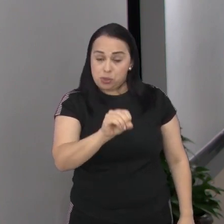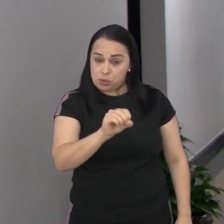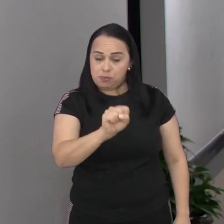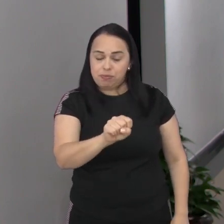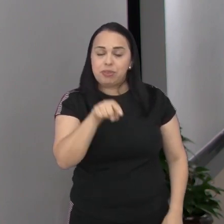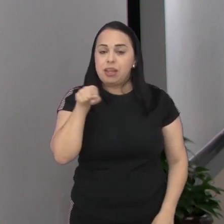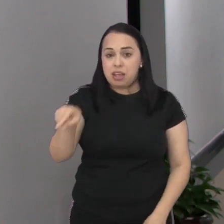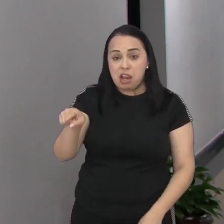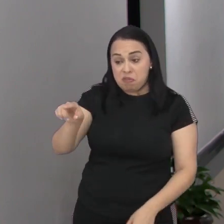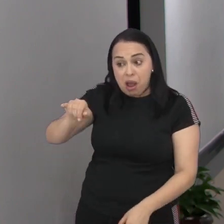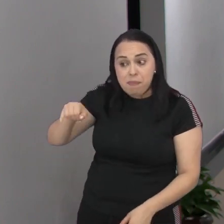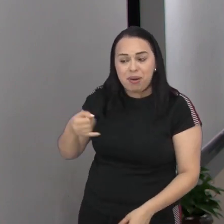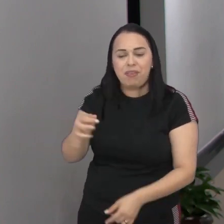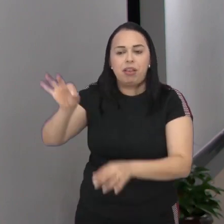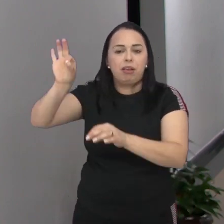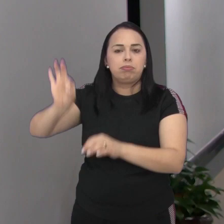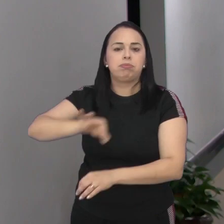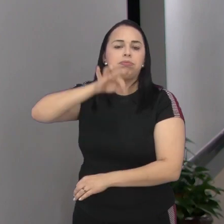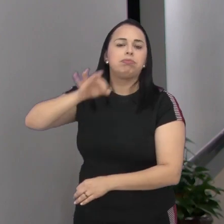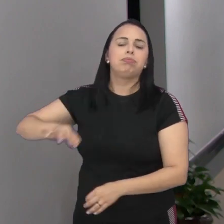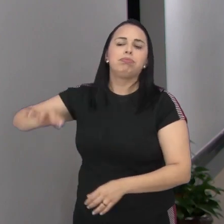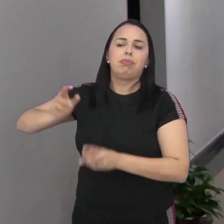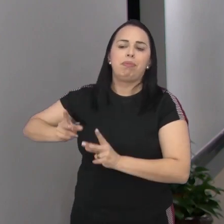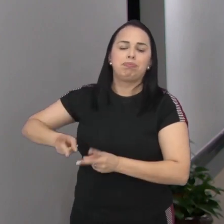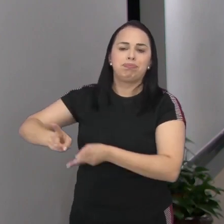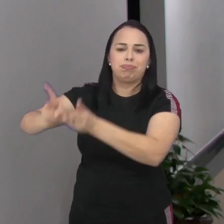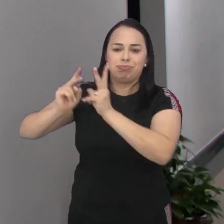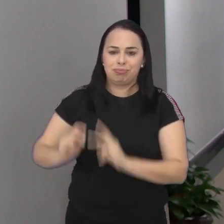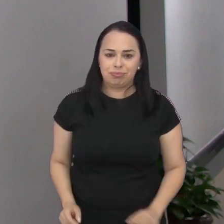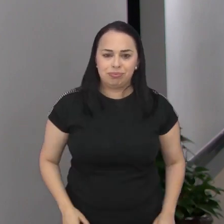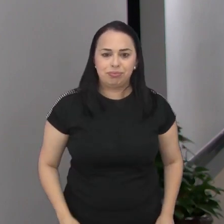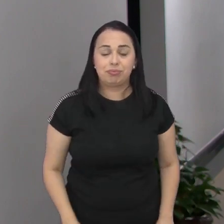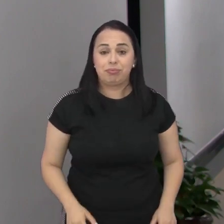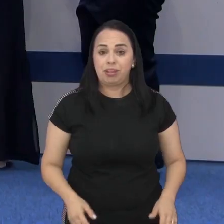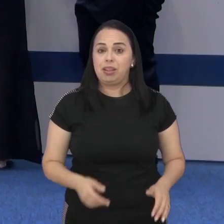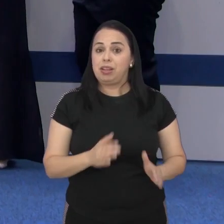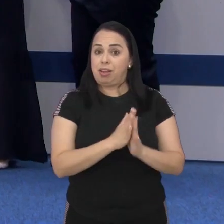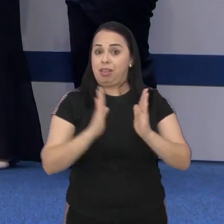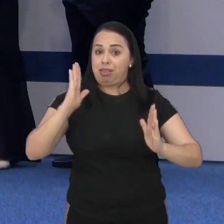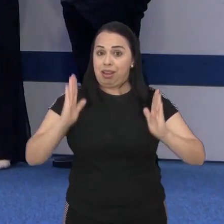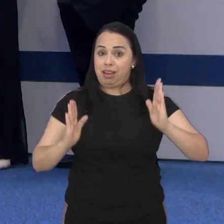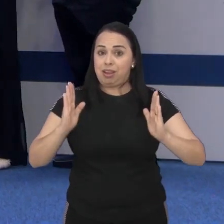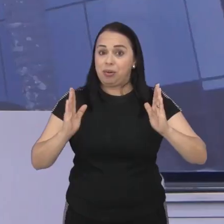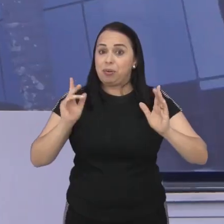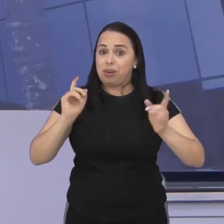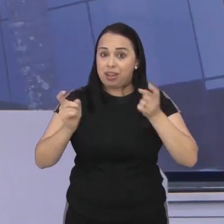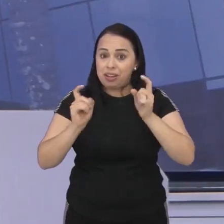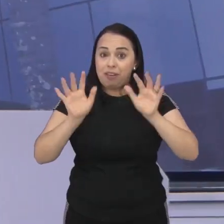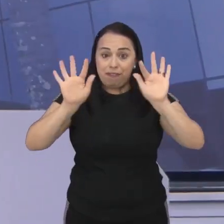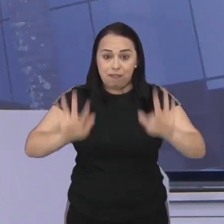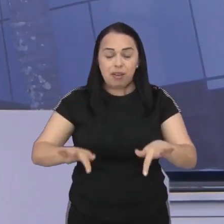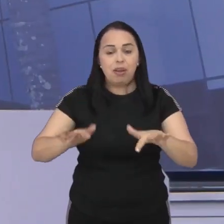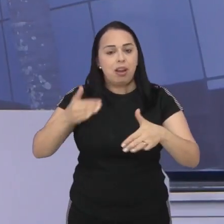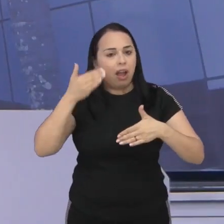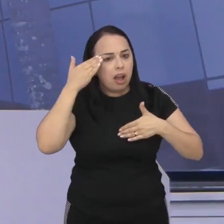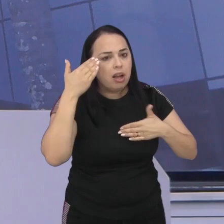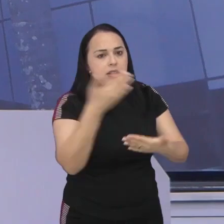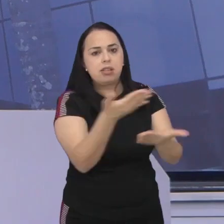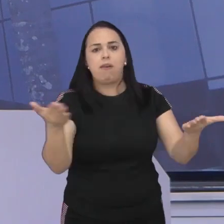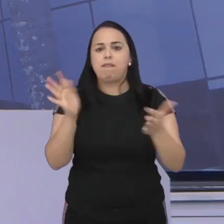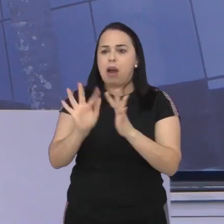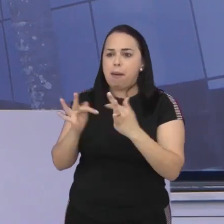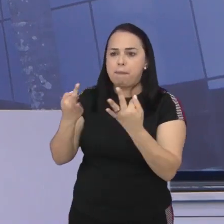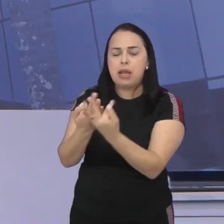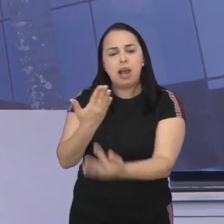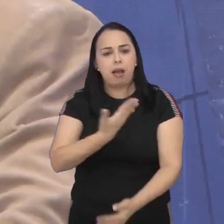possa aproveitar isso e continuar regendo por muito tempo. Ao fim da homenagem, o maestro agradeceu família,